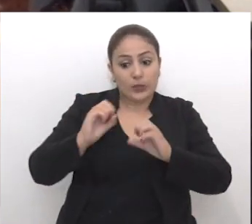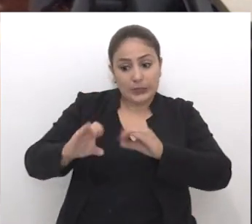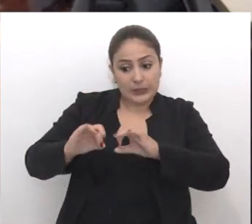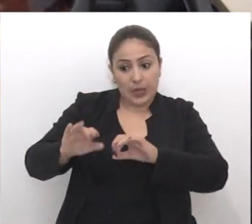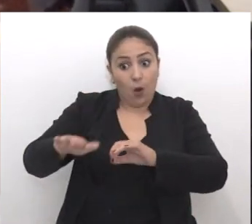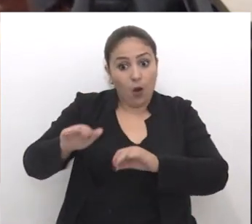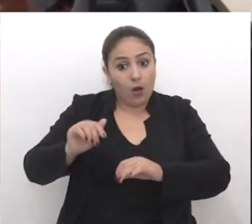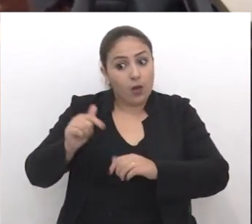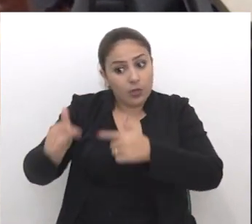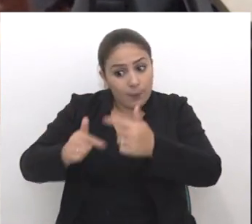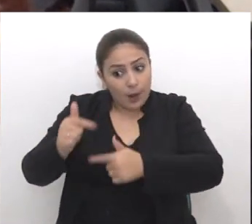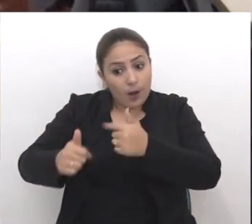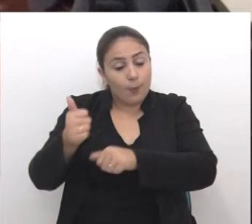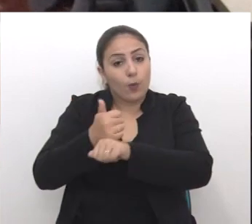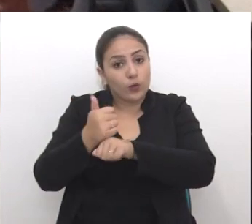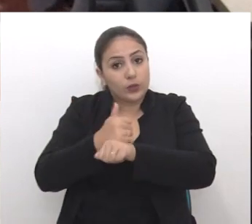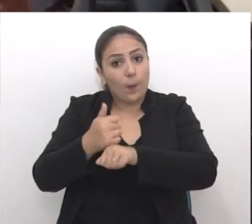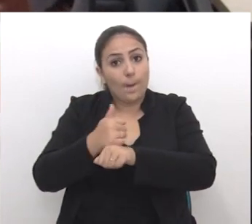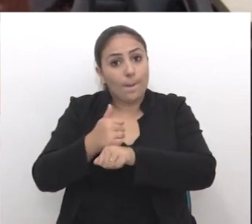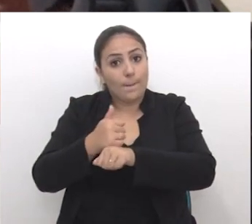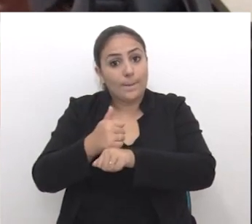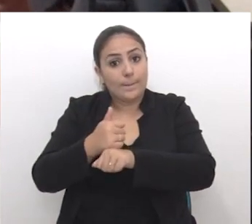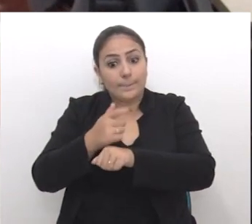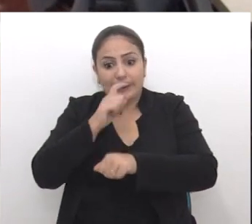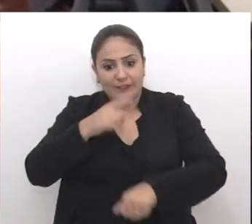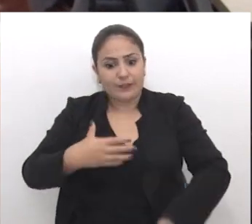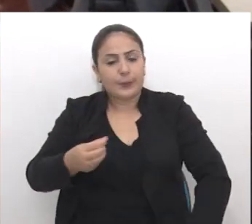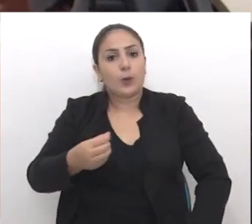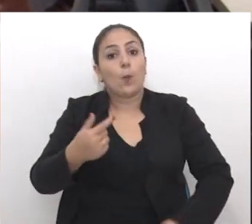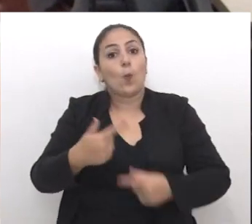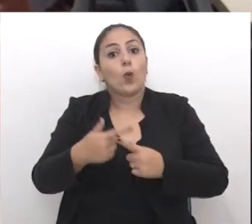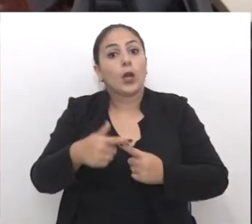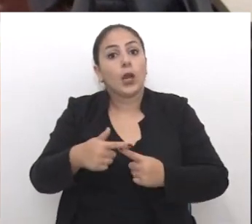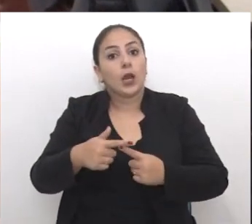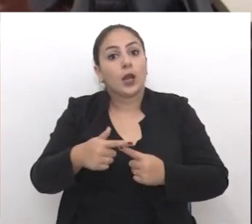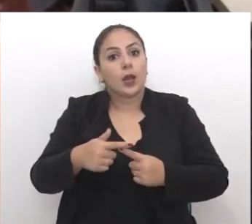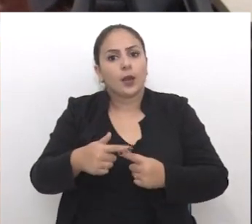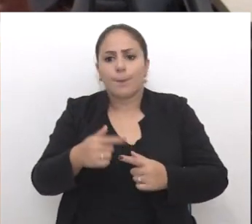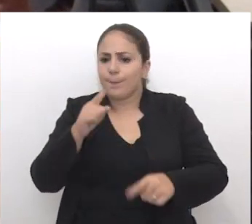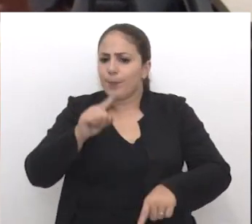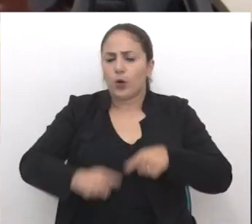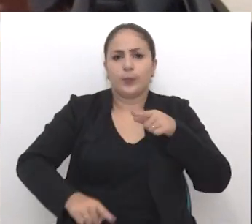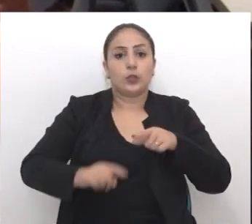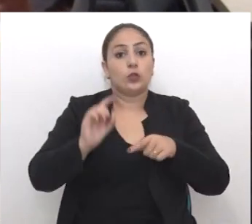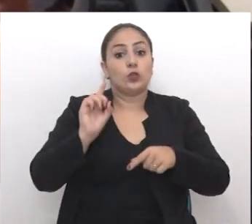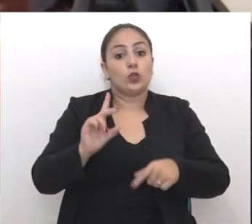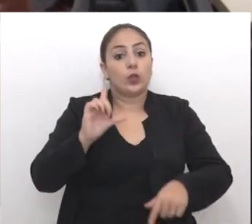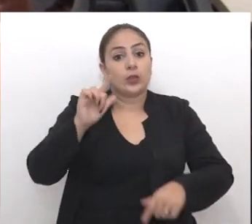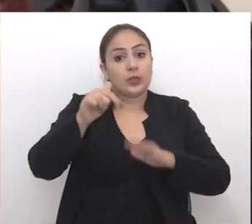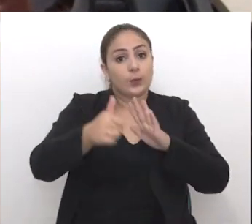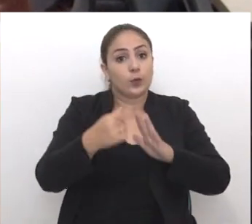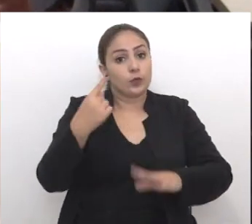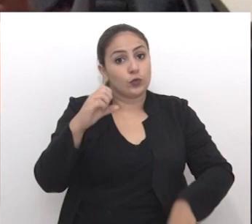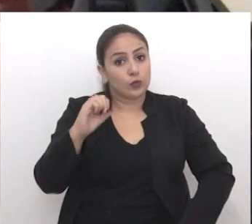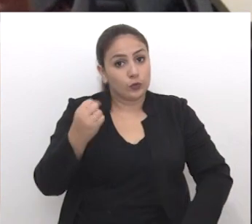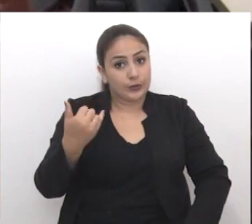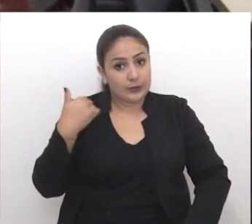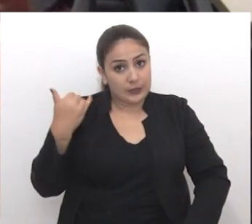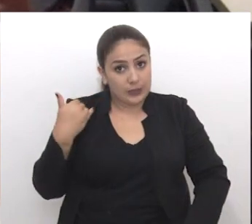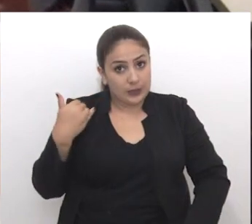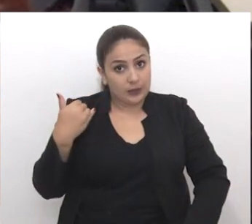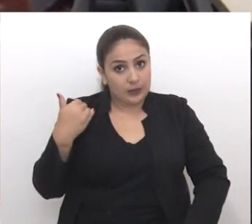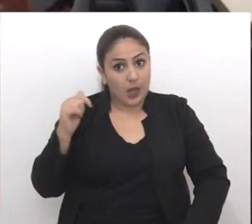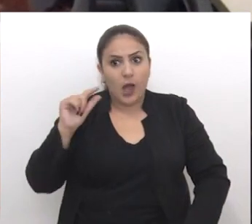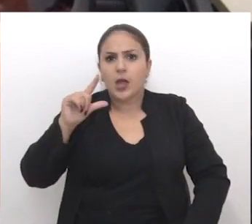um menino ser gente, trabalhar, ter uma profissão, ser um pai de família, porque é proibido por lei. Ele só pode trabalhar depois dos 18 anos. Depois dos 18